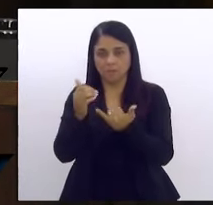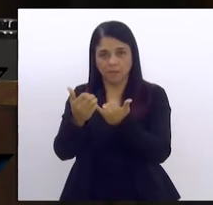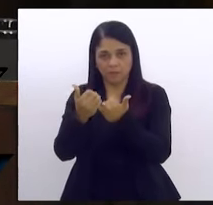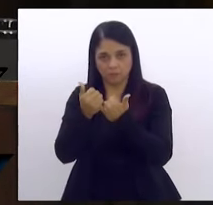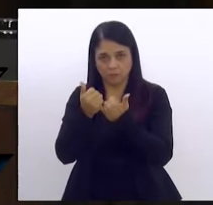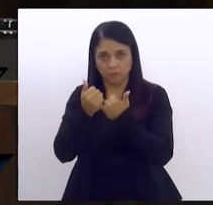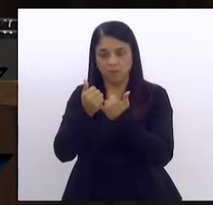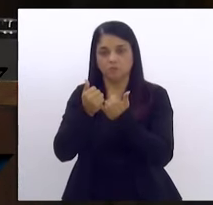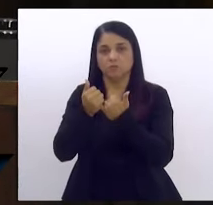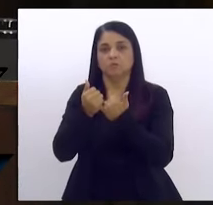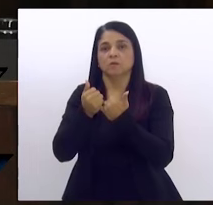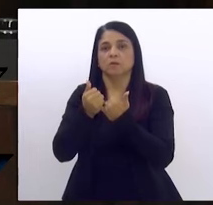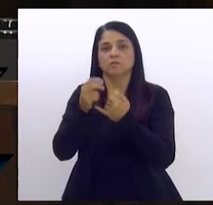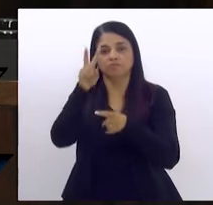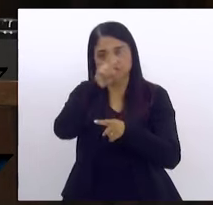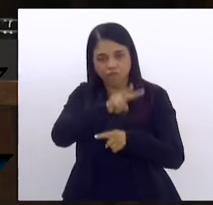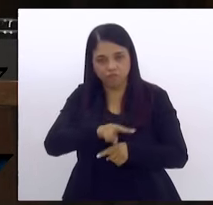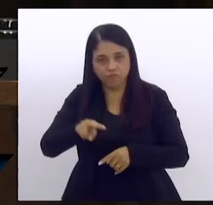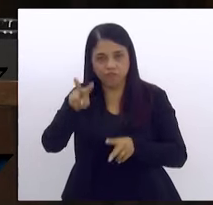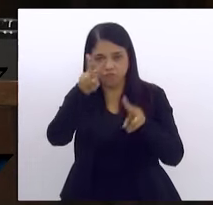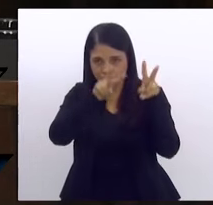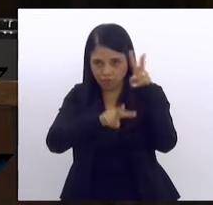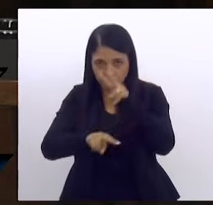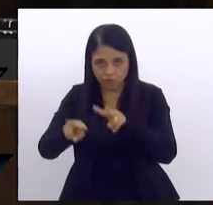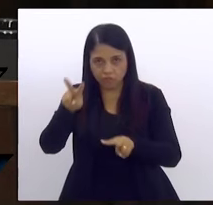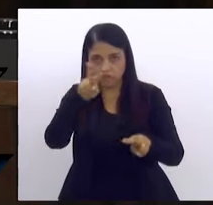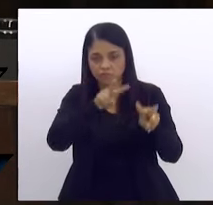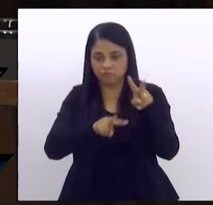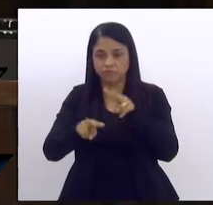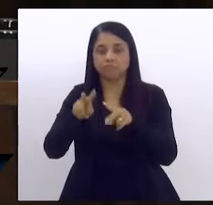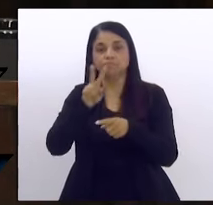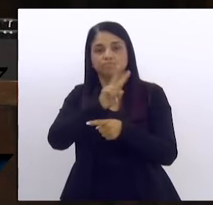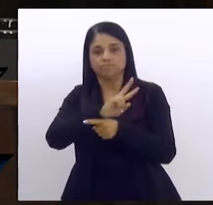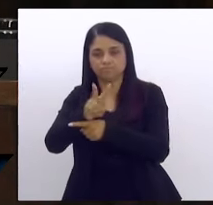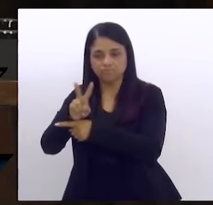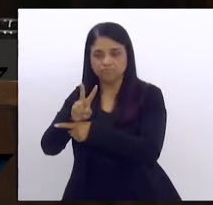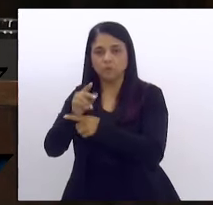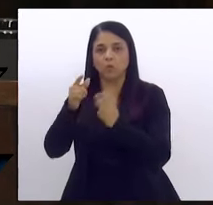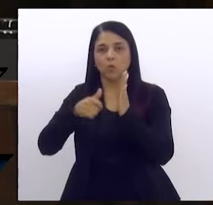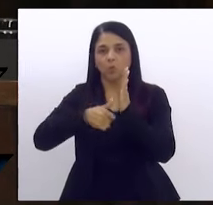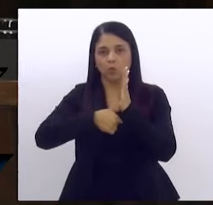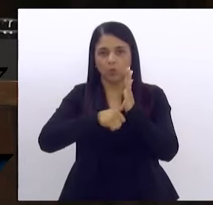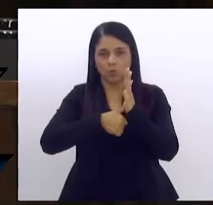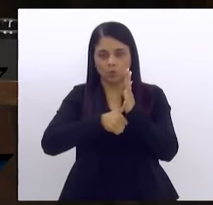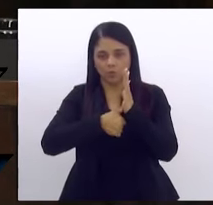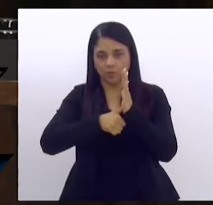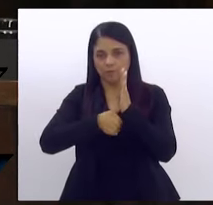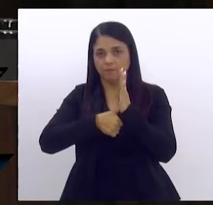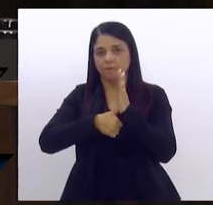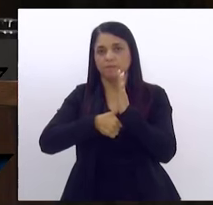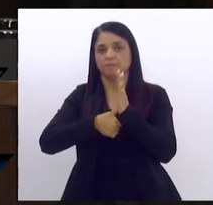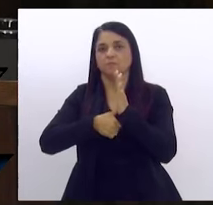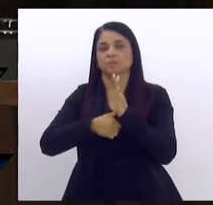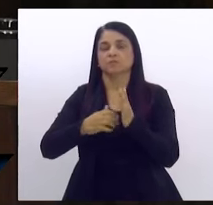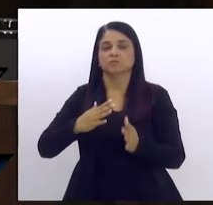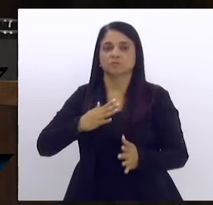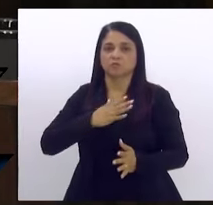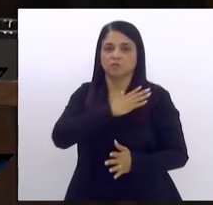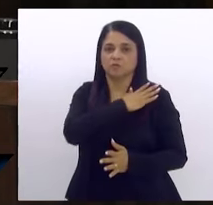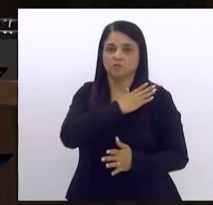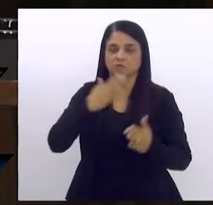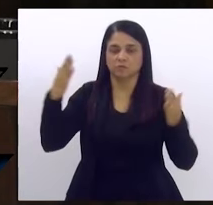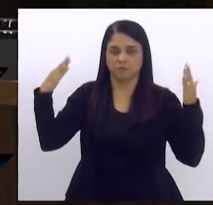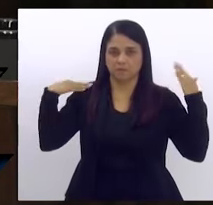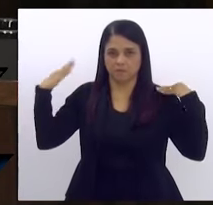patrimônio imaterial para os fins de preservação, o clube beneficente dos sargentos da